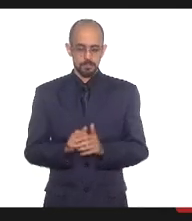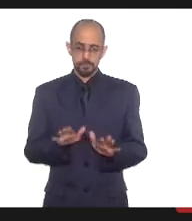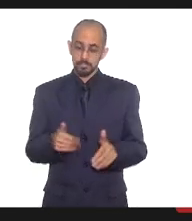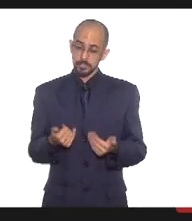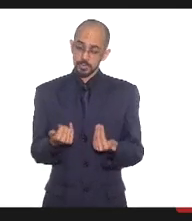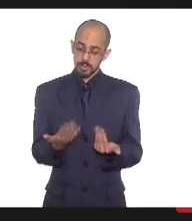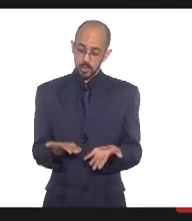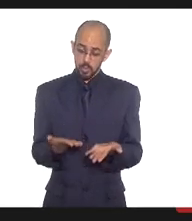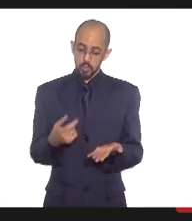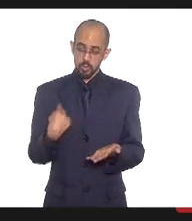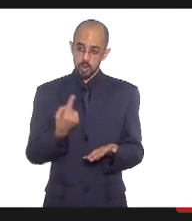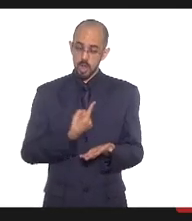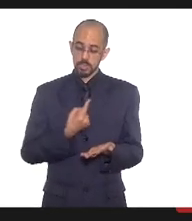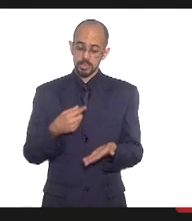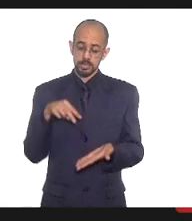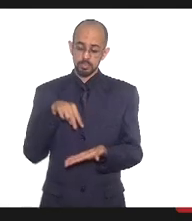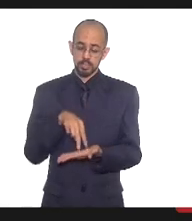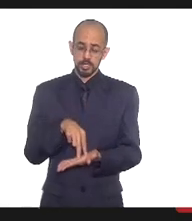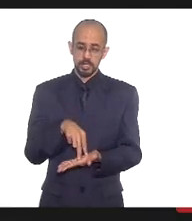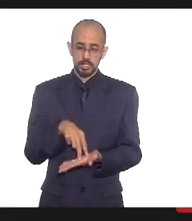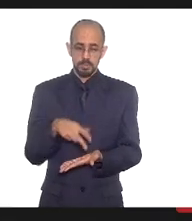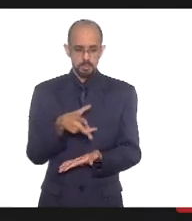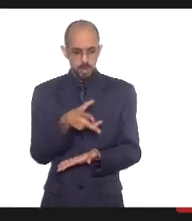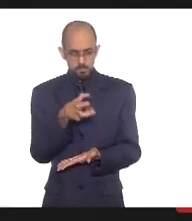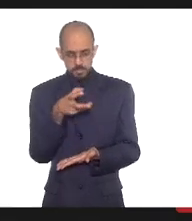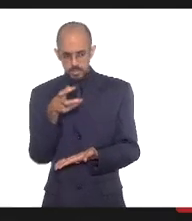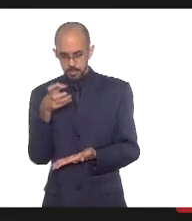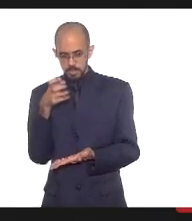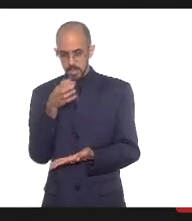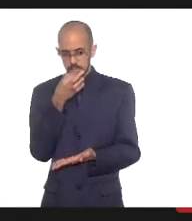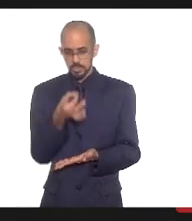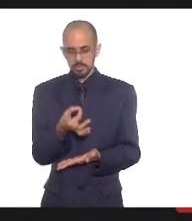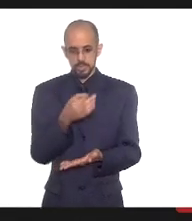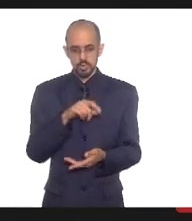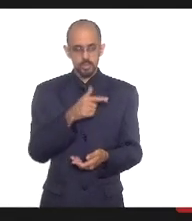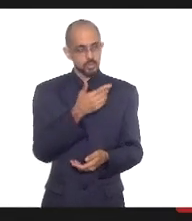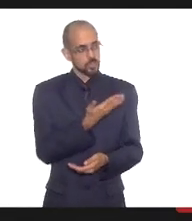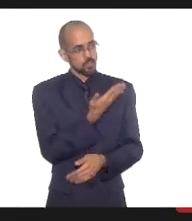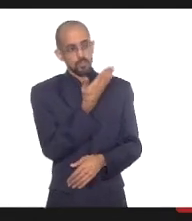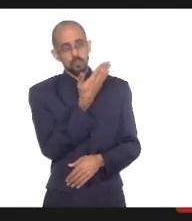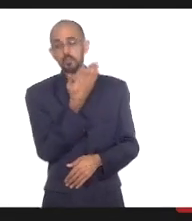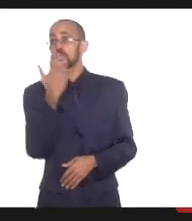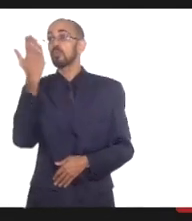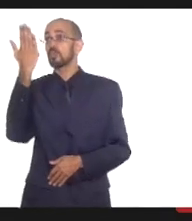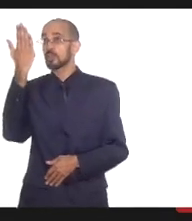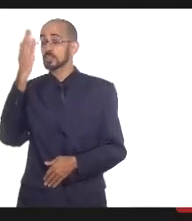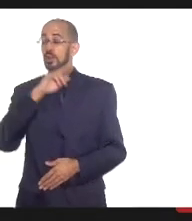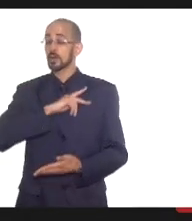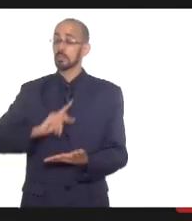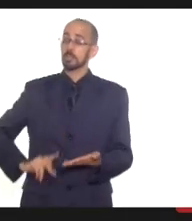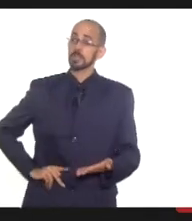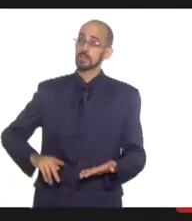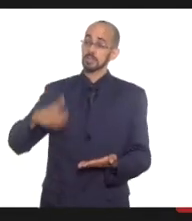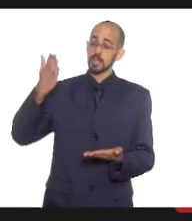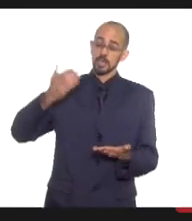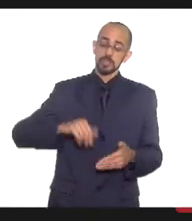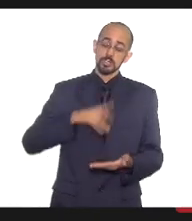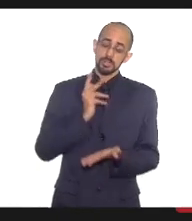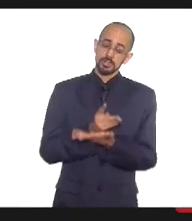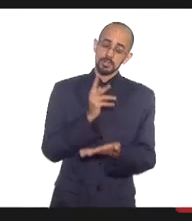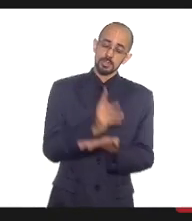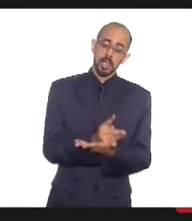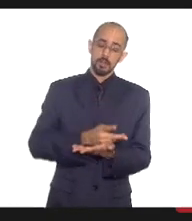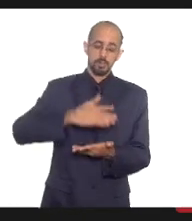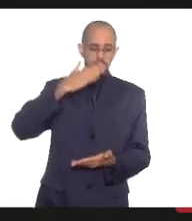aqui para escutar é o melhor que se faz né e vossa excelência sempre com essa essa sabedoria que nos encanta aqui